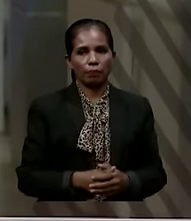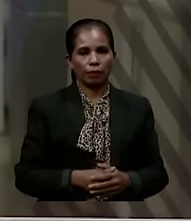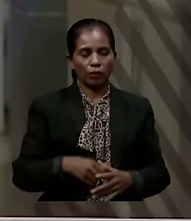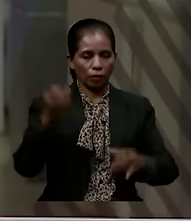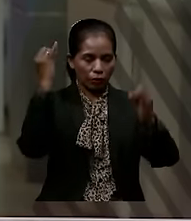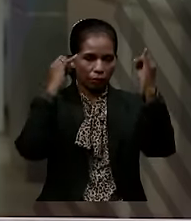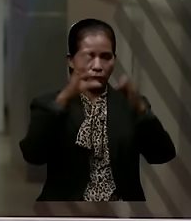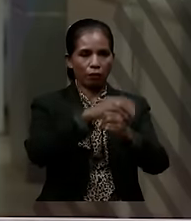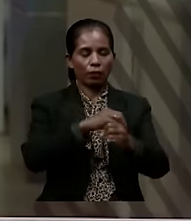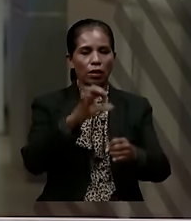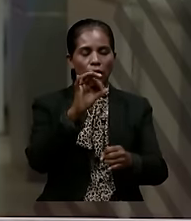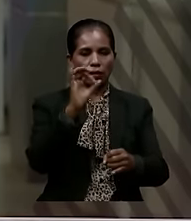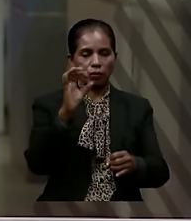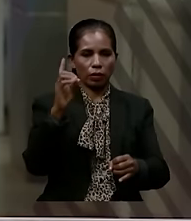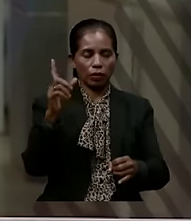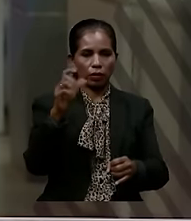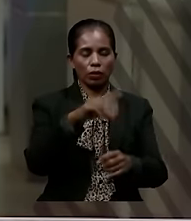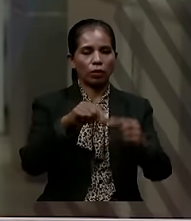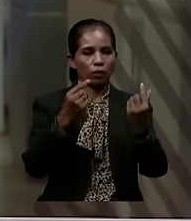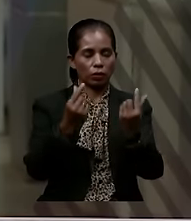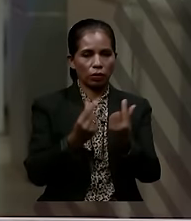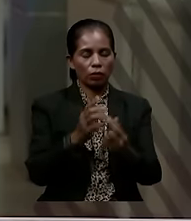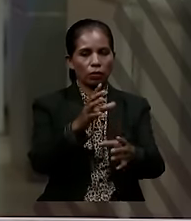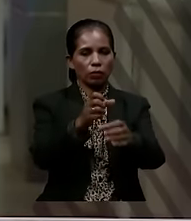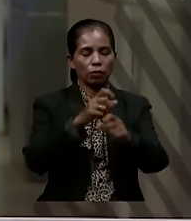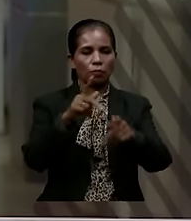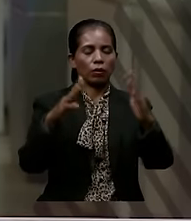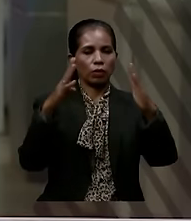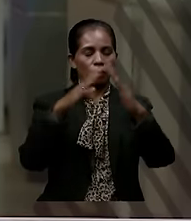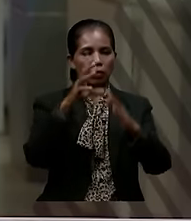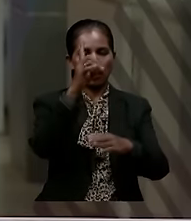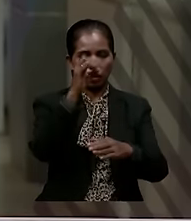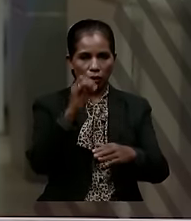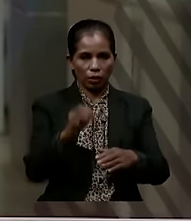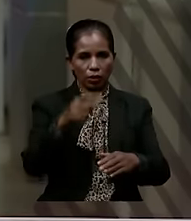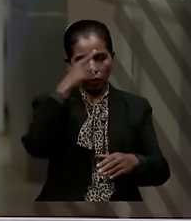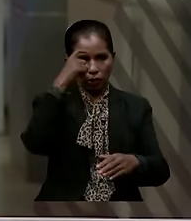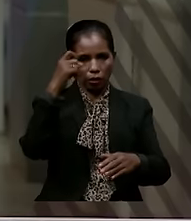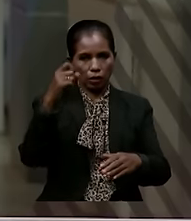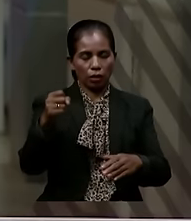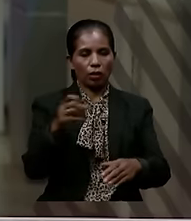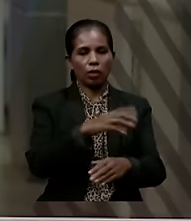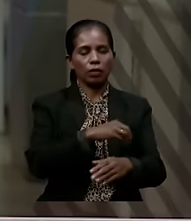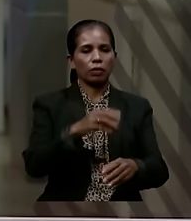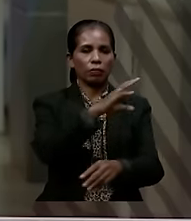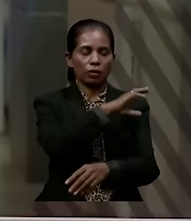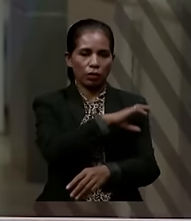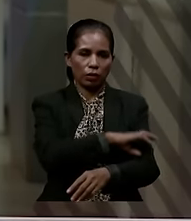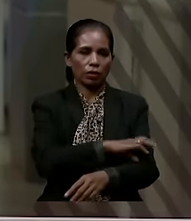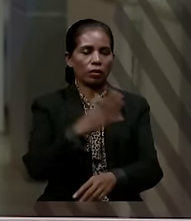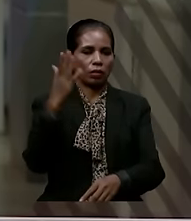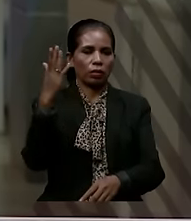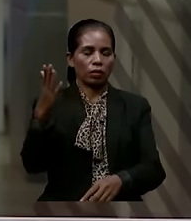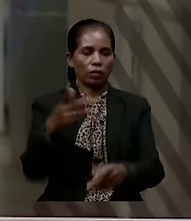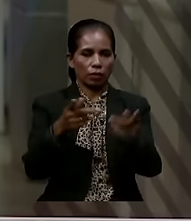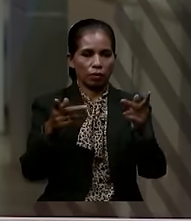envolvimento e vivida dele e a equipa conjunta, ou sob a comunidade em uma e a capital dele, também a tua garante segurança e